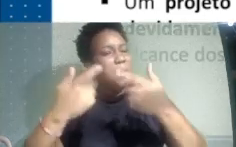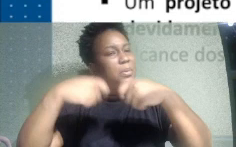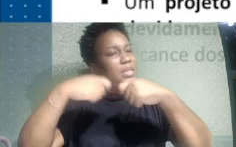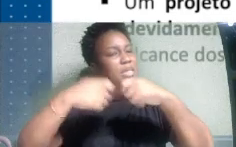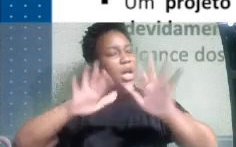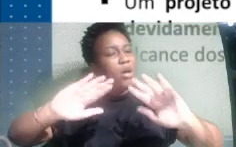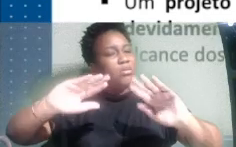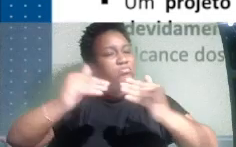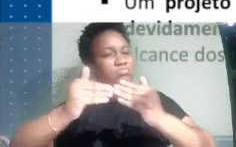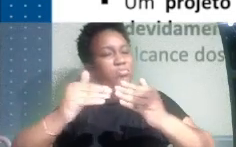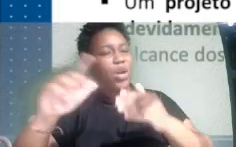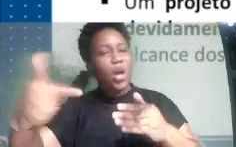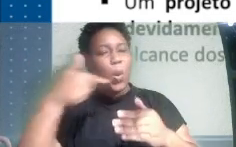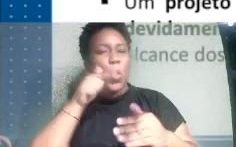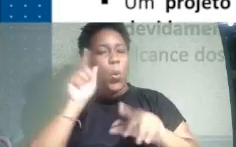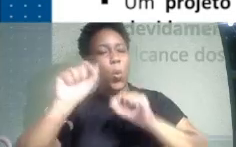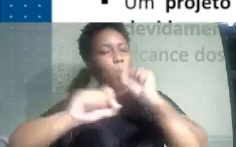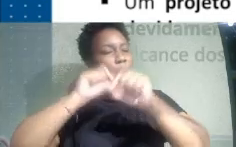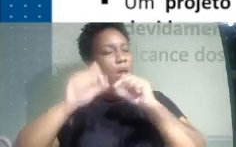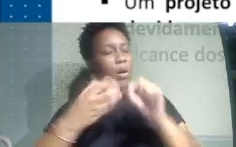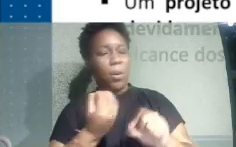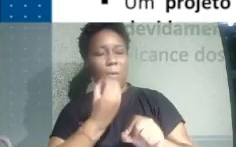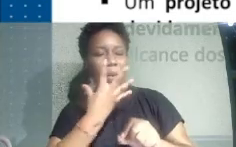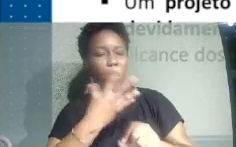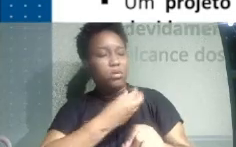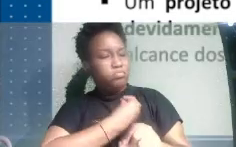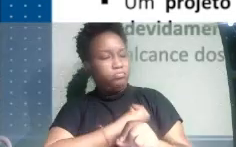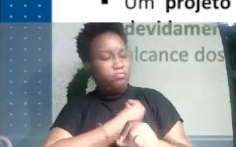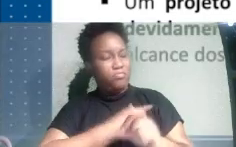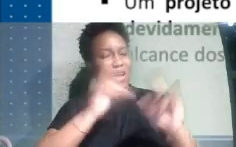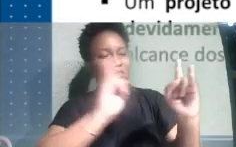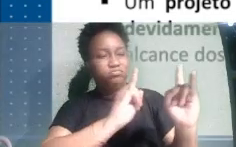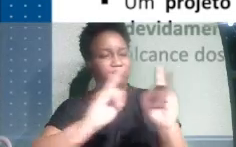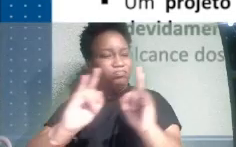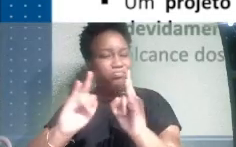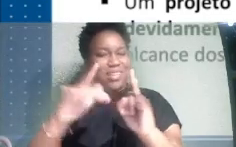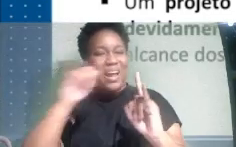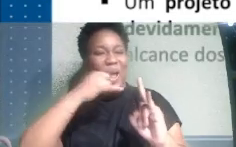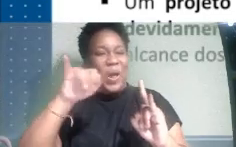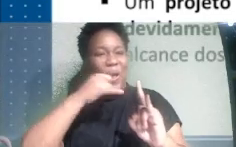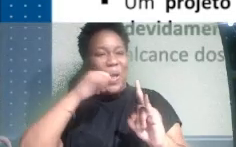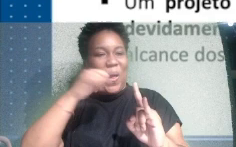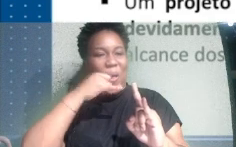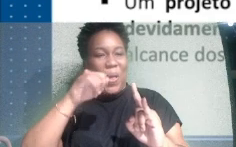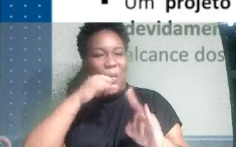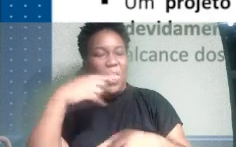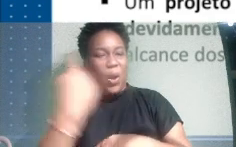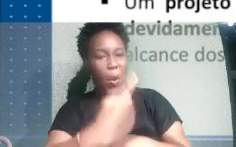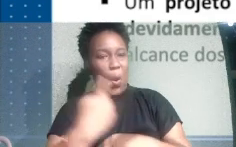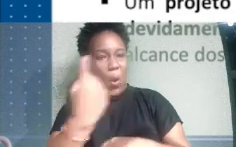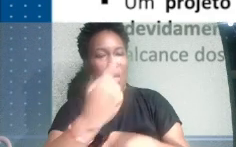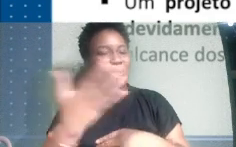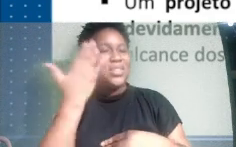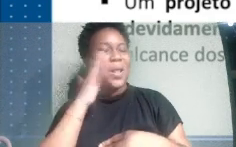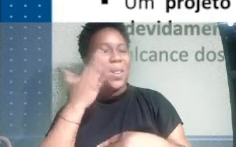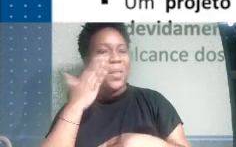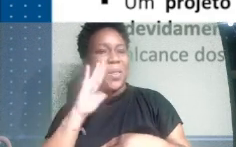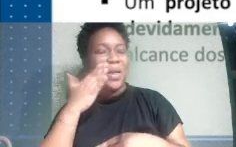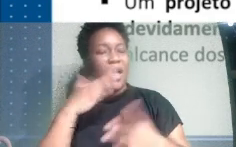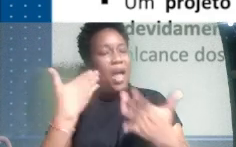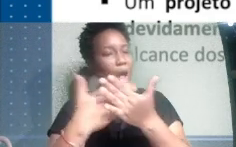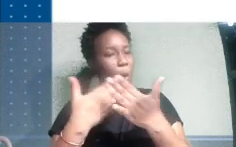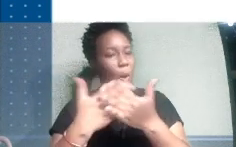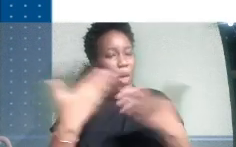para garantir o bom funcionamento dessa rede, desse sistema. E é muito importante que a gente entenda tudo isso em nossa aula